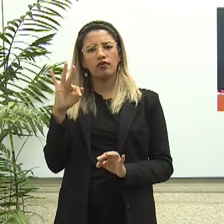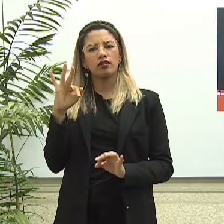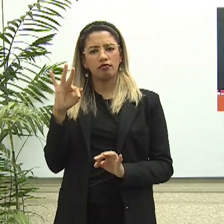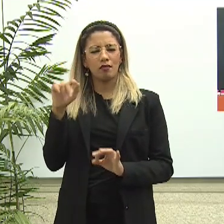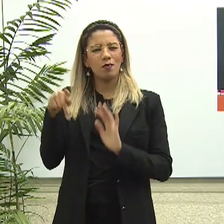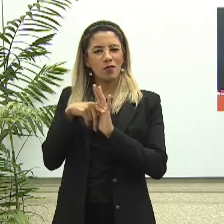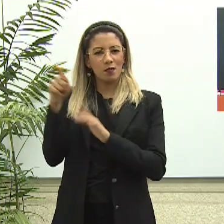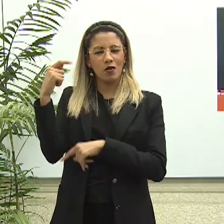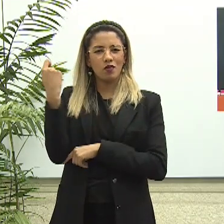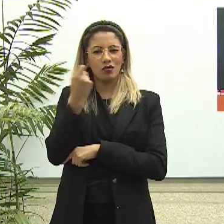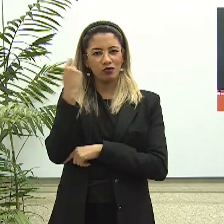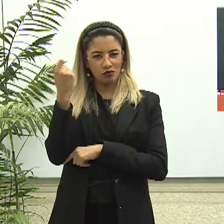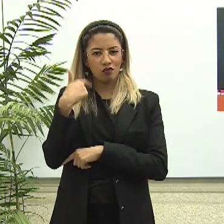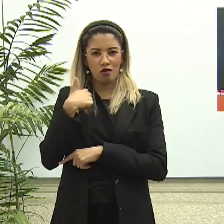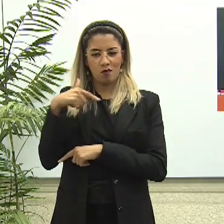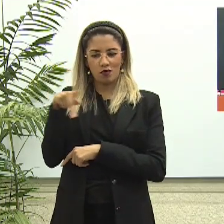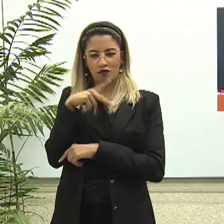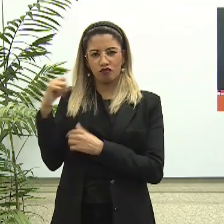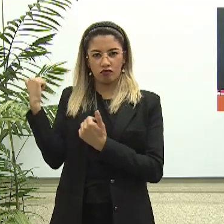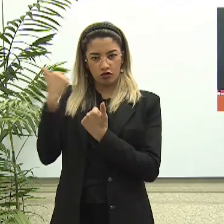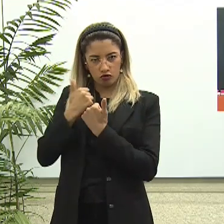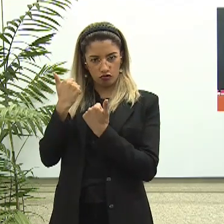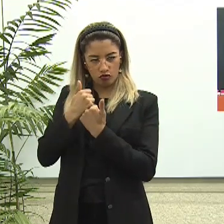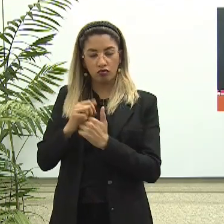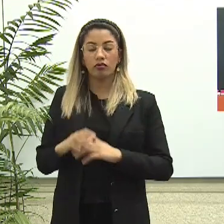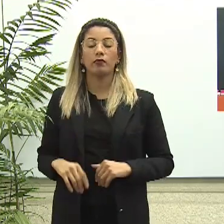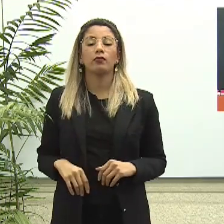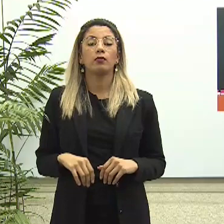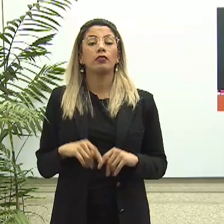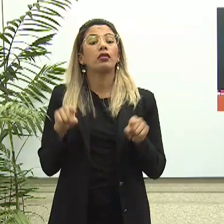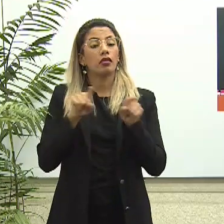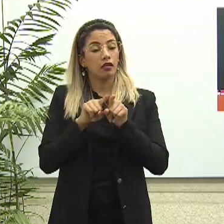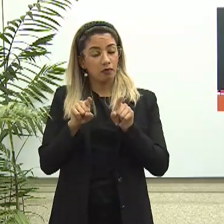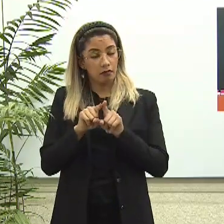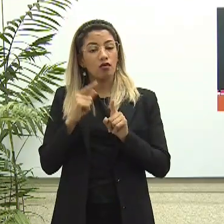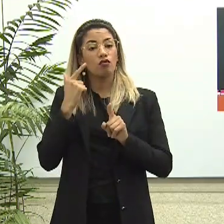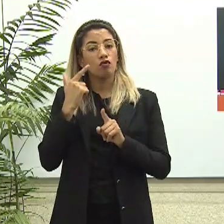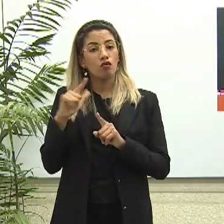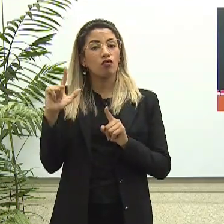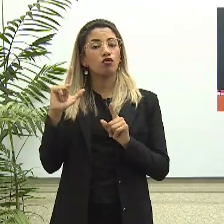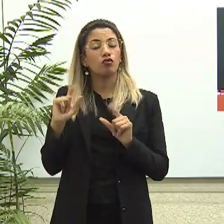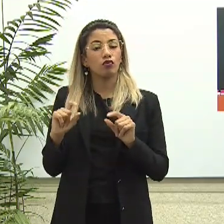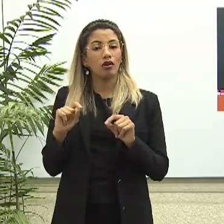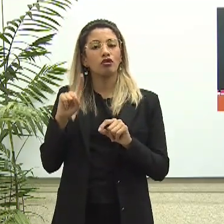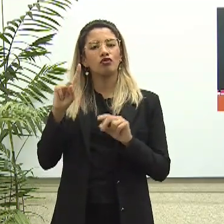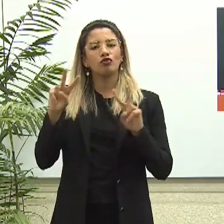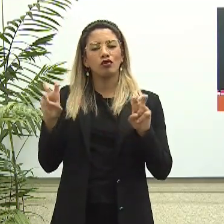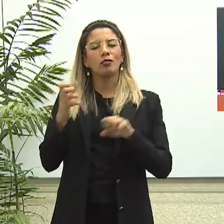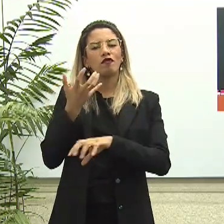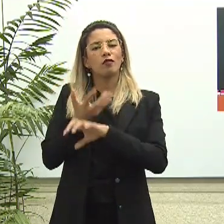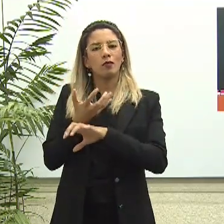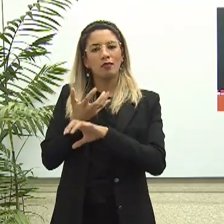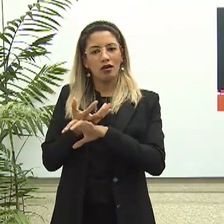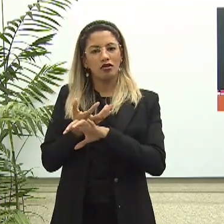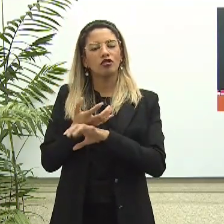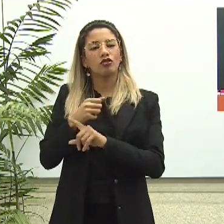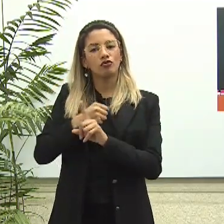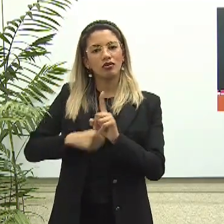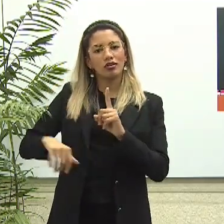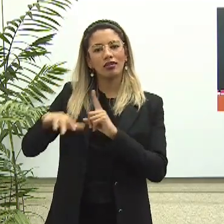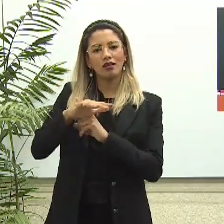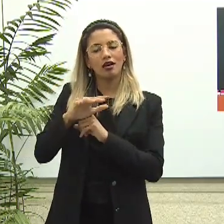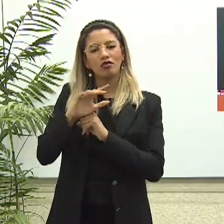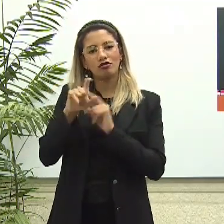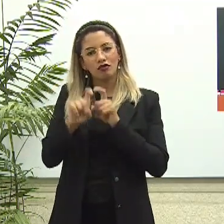substituto lá inclusive uma outra pergunta uma outra questão que foi colocada numa disciplina chamada Informática e Sociedade para um curso de